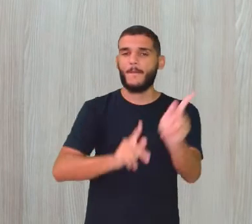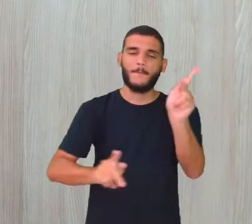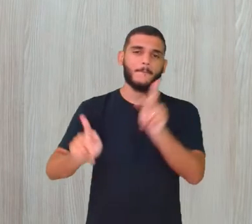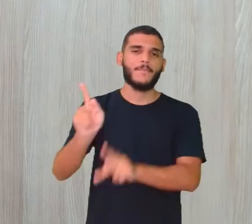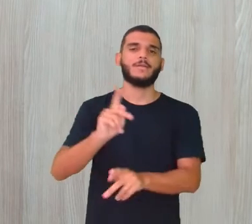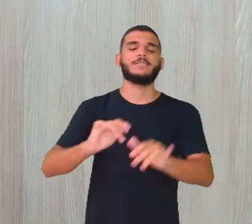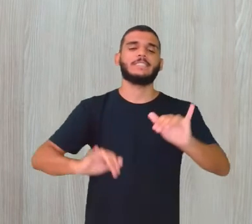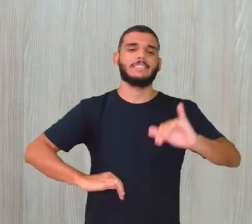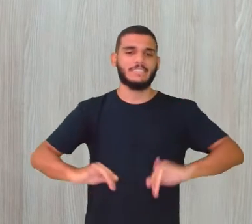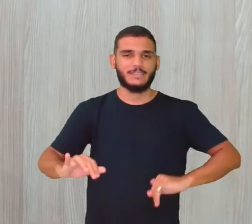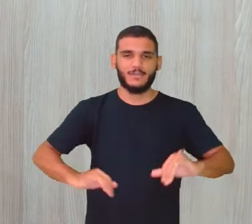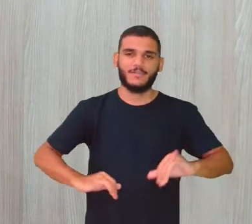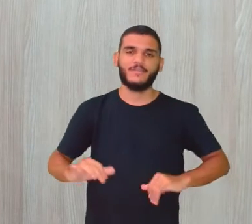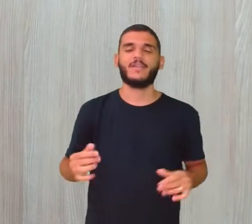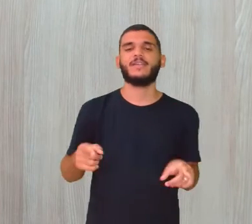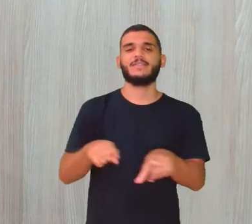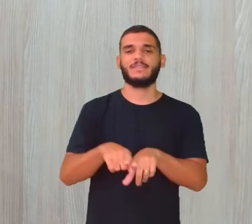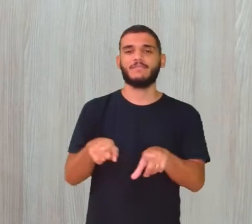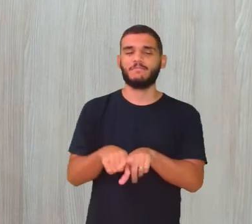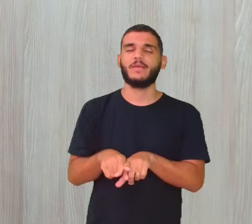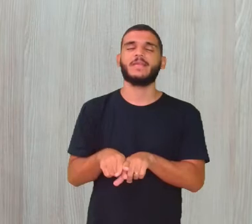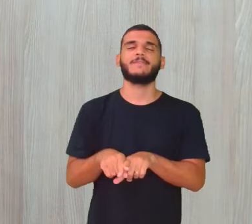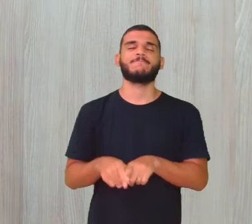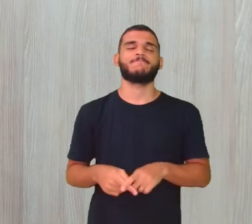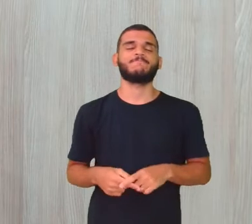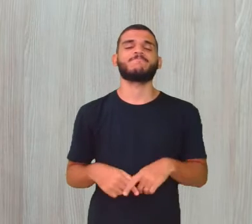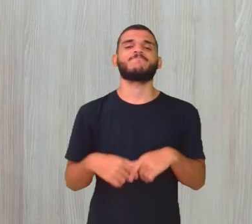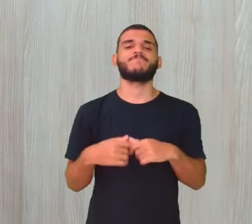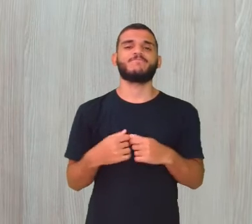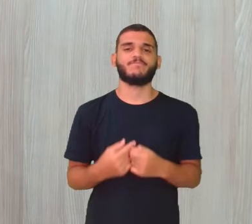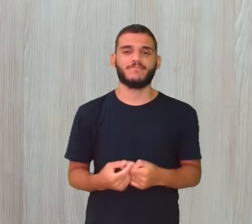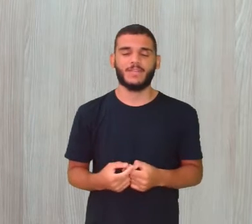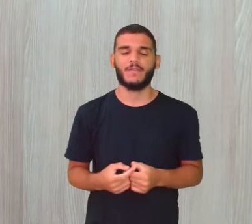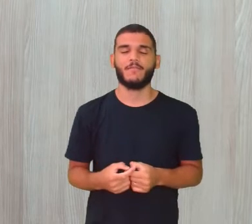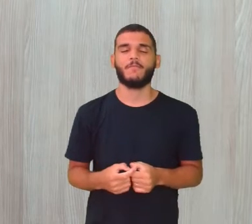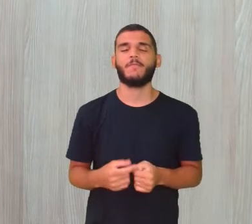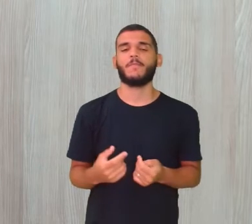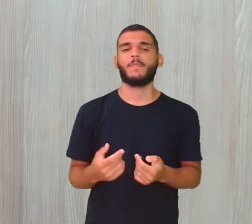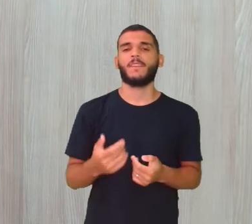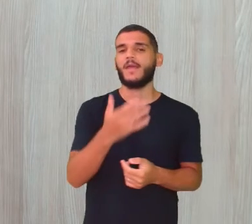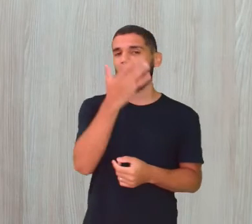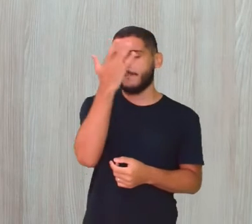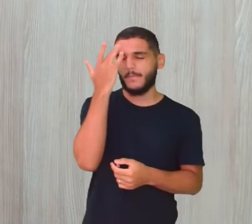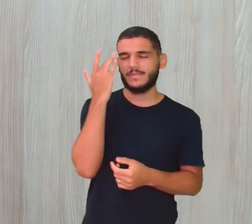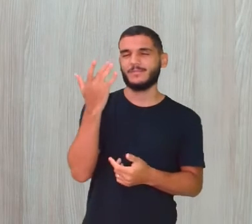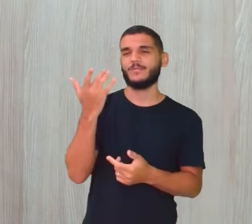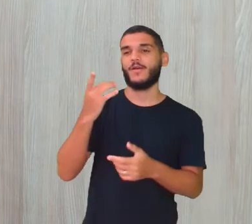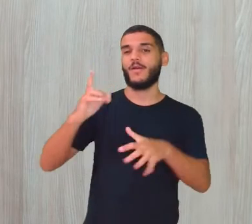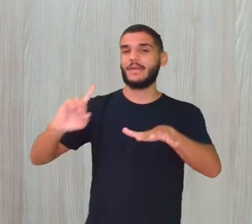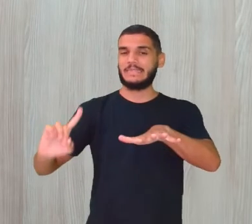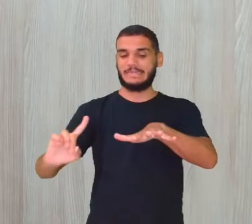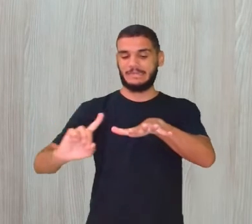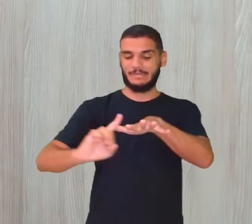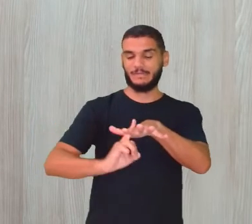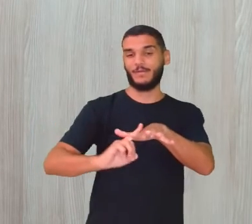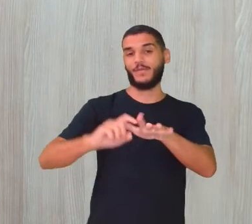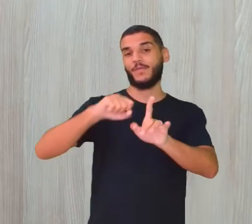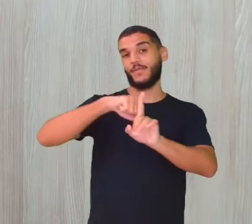que sofreram, né, que foram massacrados, como a gente estava colocando, e que não foram colocados, né,